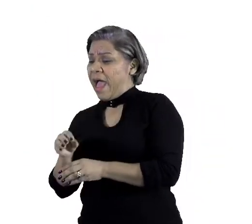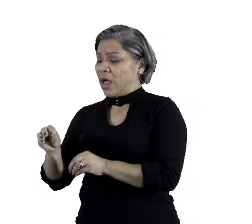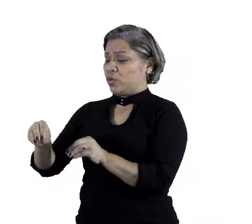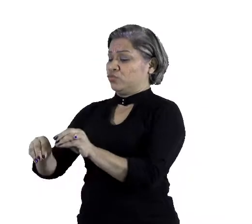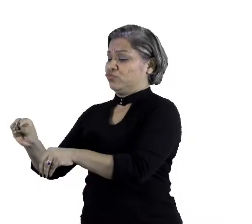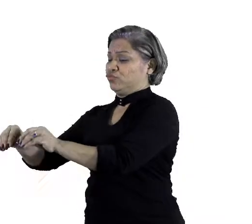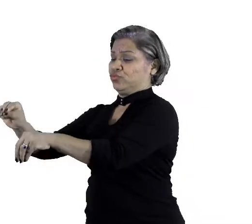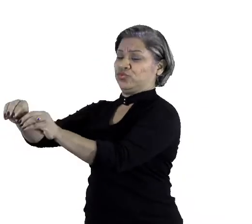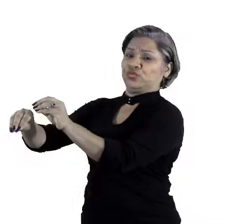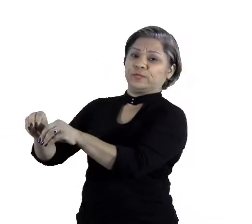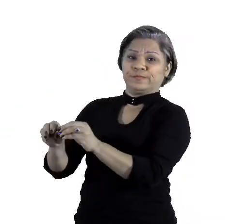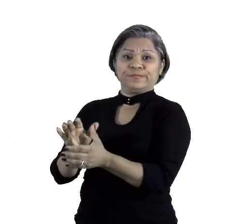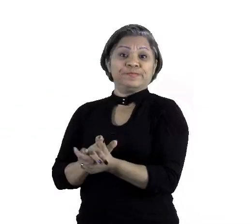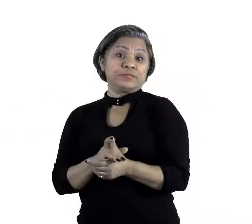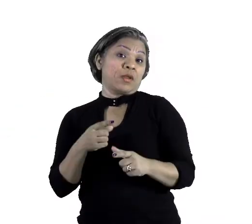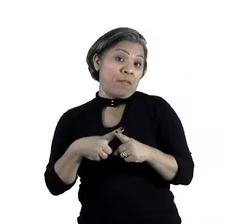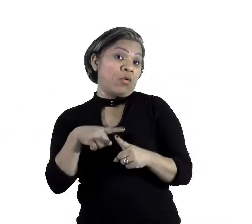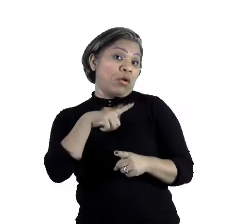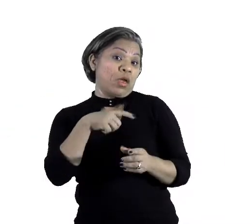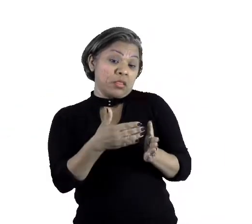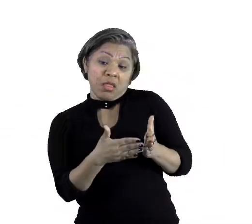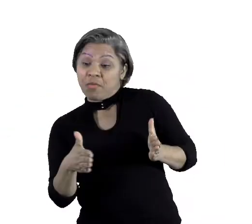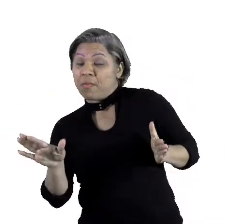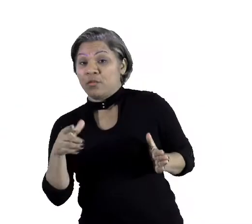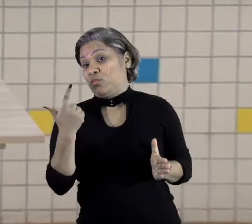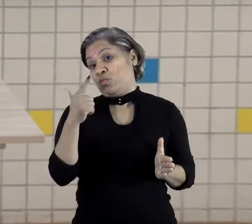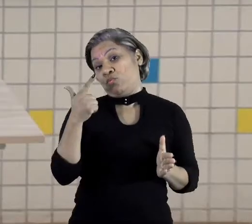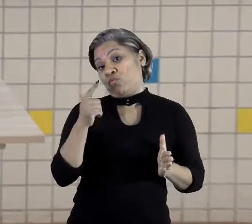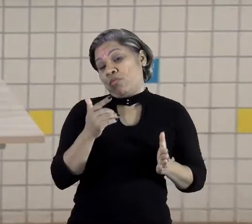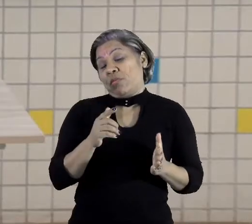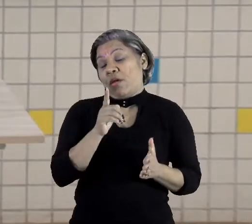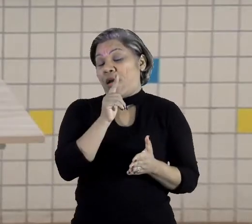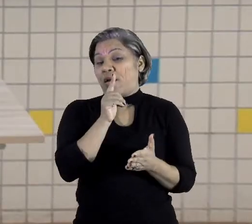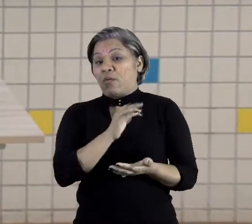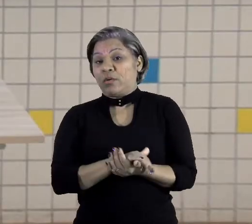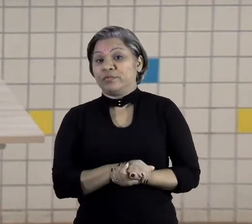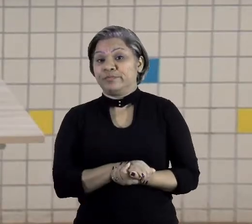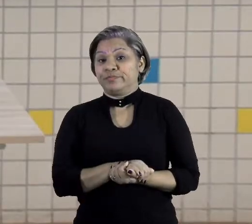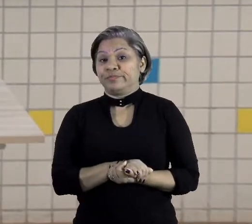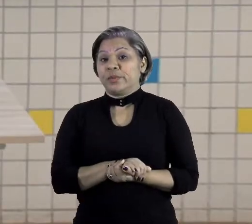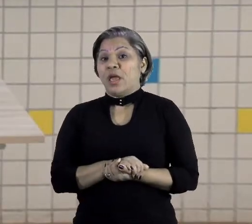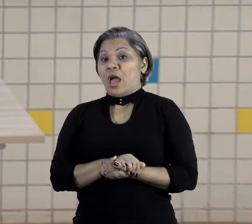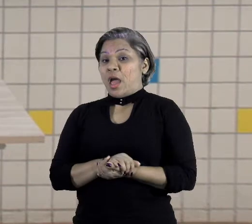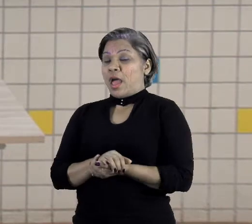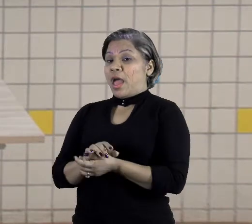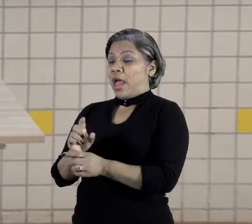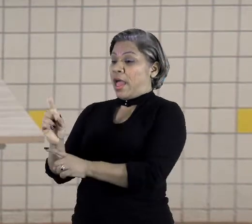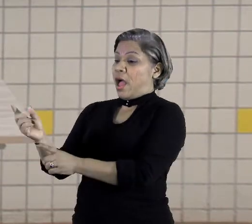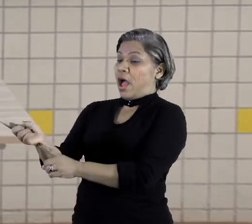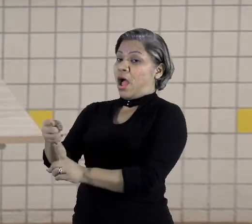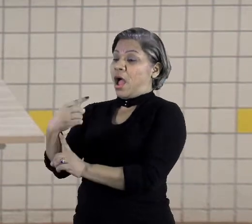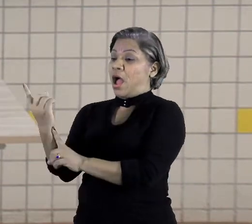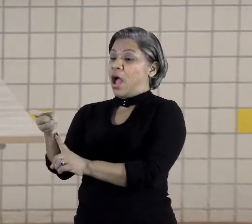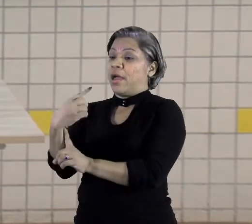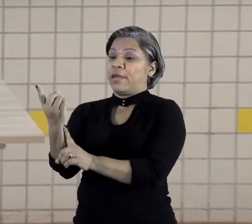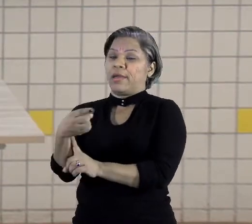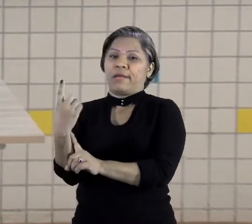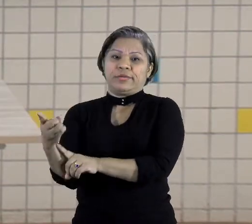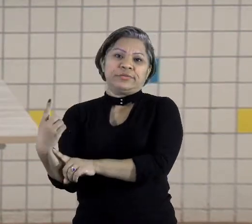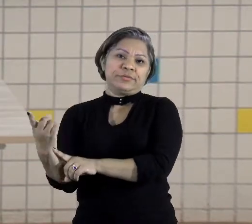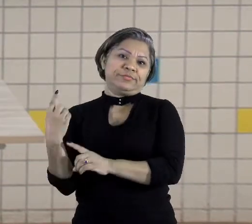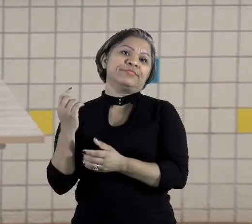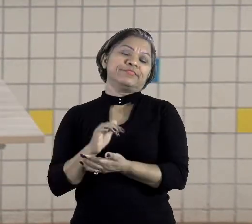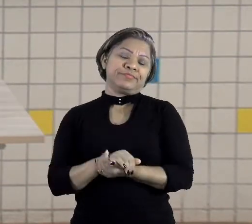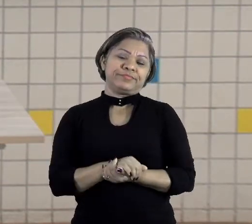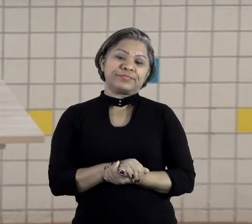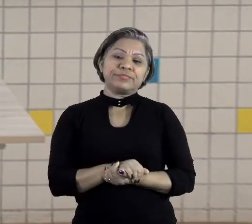água, né? É a irrigação. E aí, eu vou jogar o próximo slide aqui, que vamos